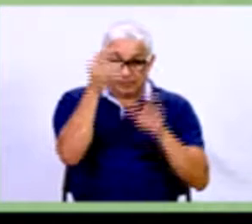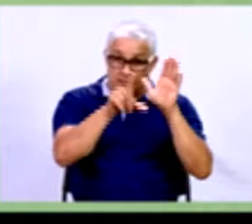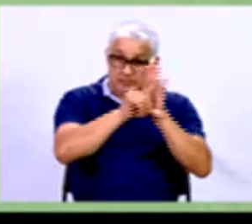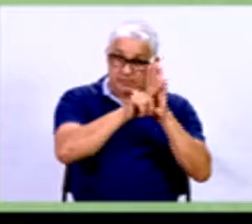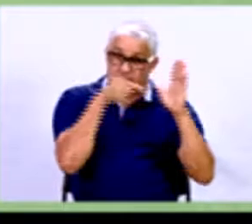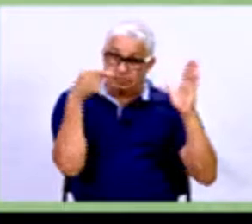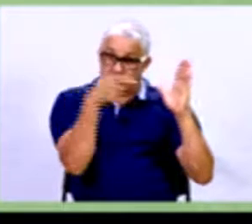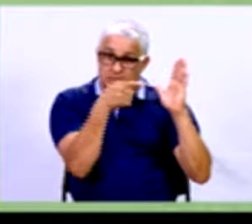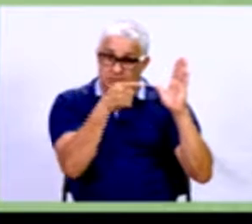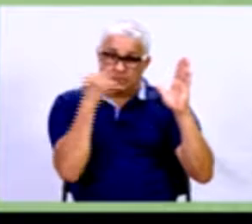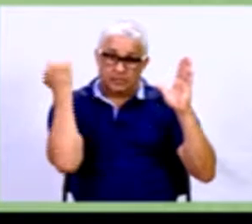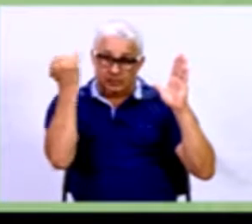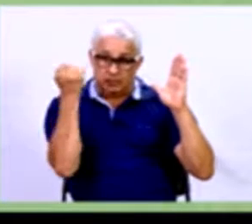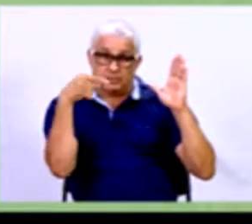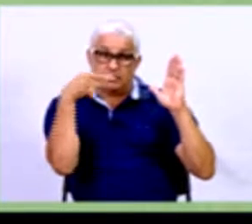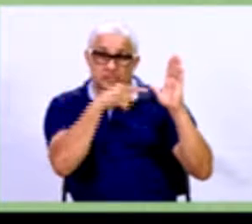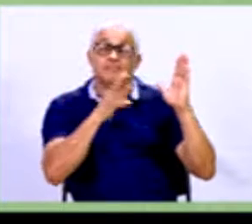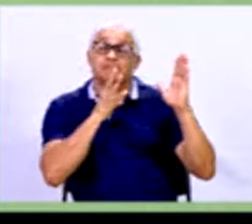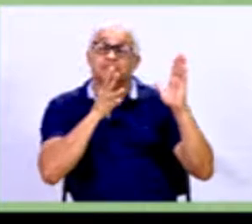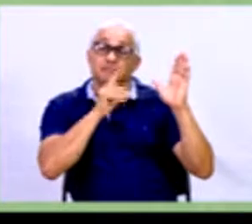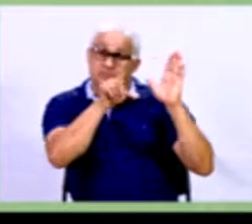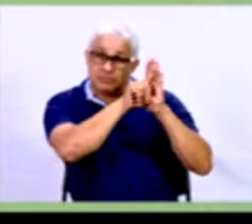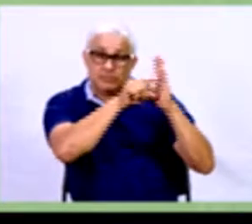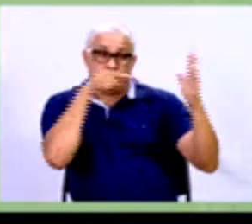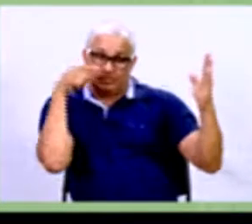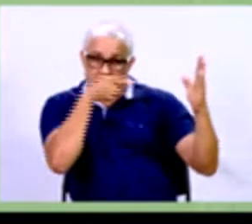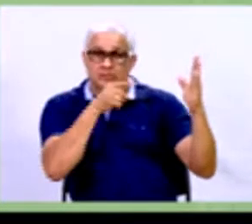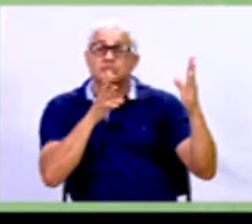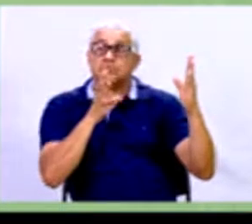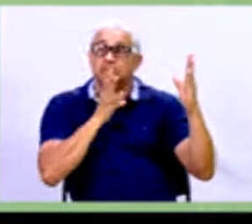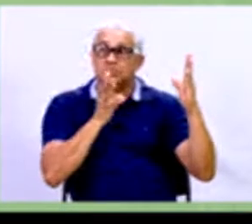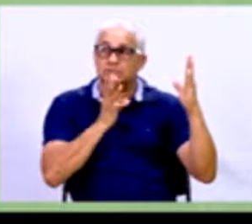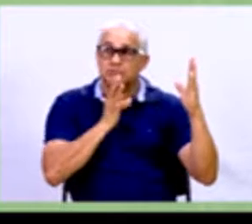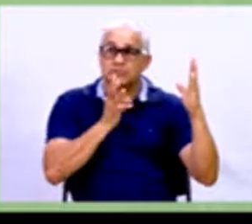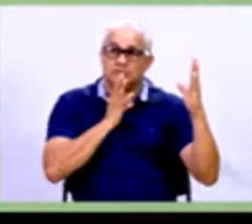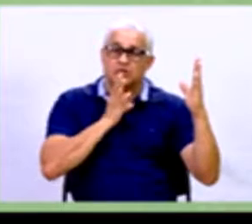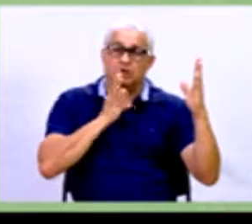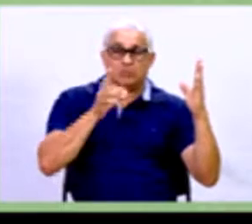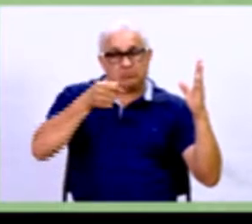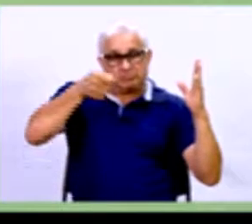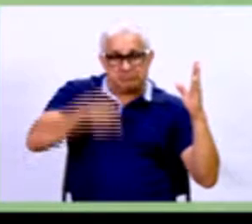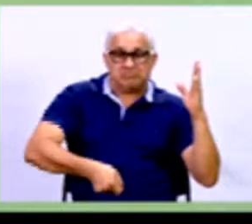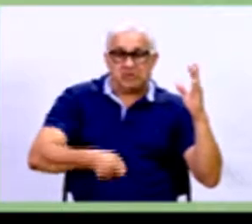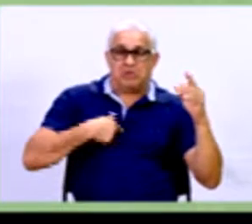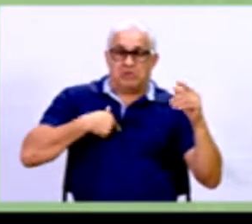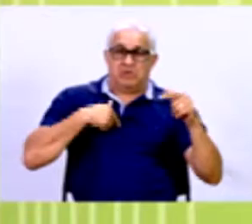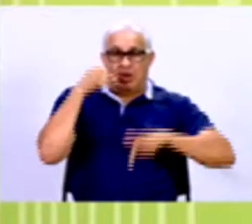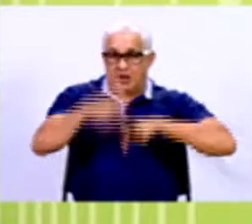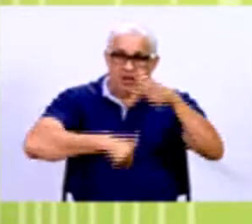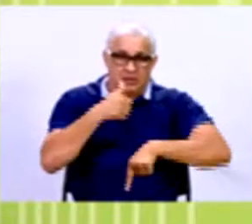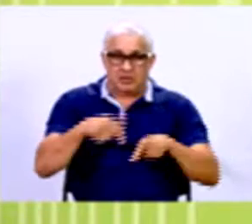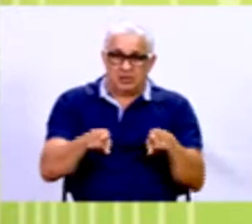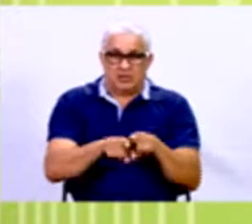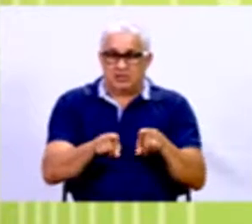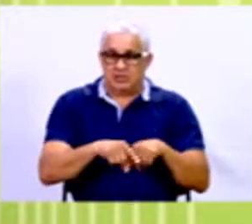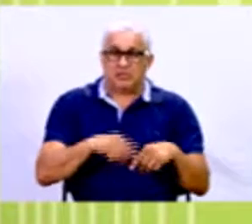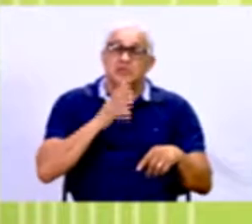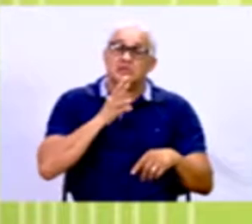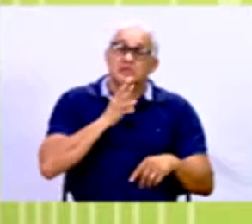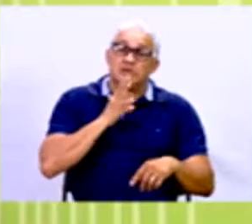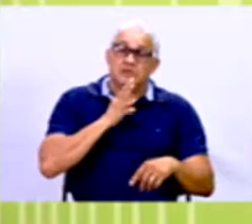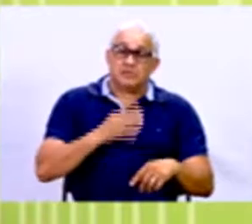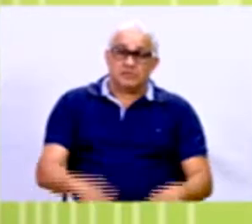a importância de você conhecer não só os seus deveres enquanto empregado, mas a importância de você conhecer os